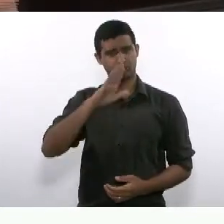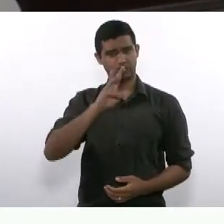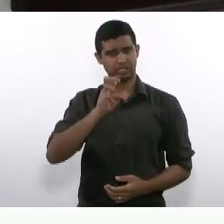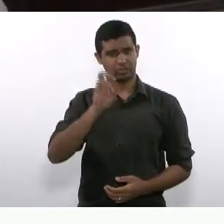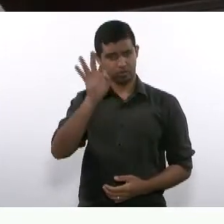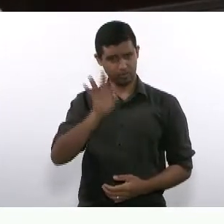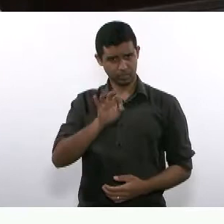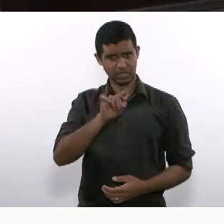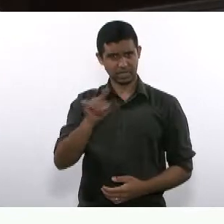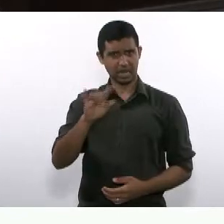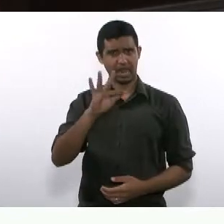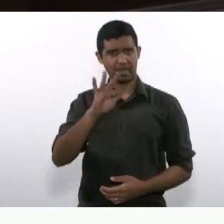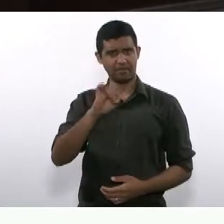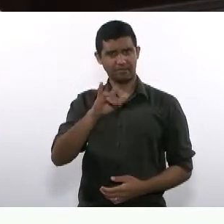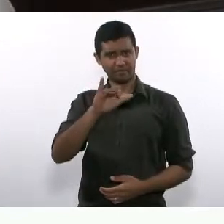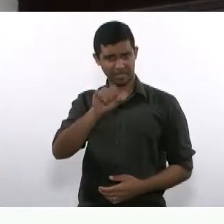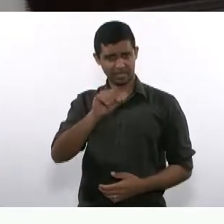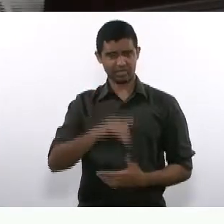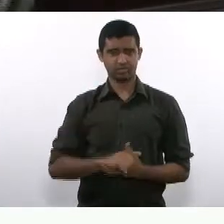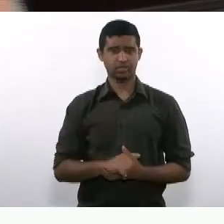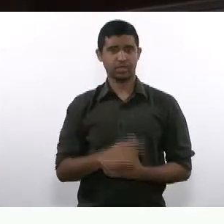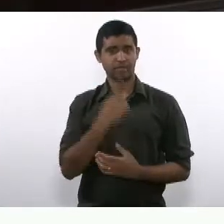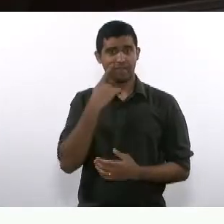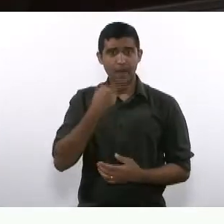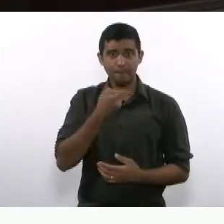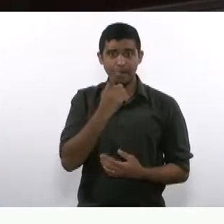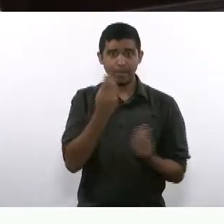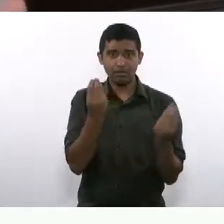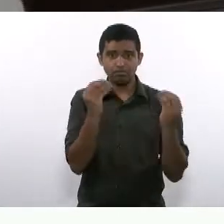a publicação primeira, a primeira foi